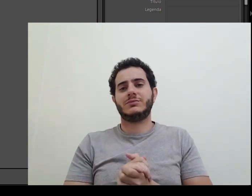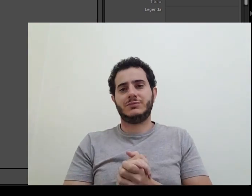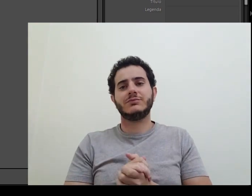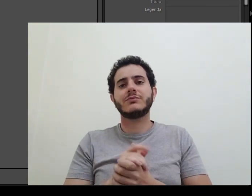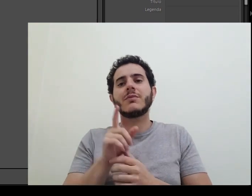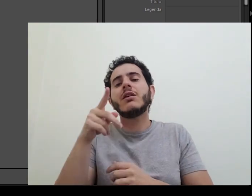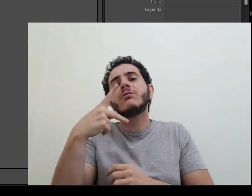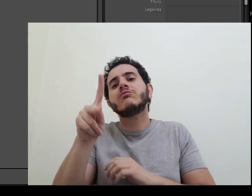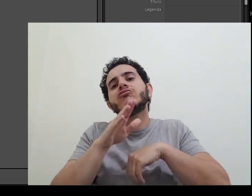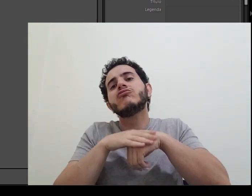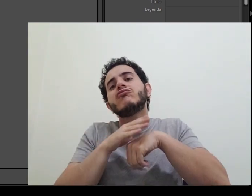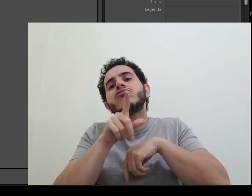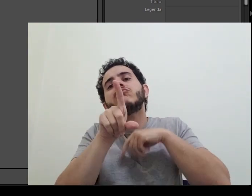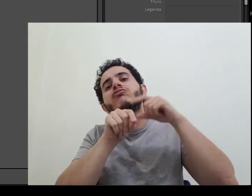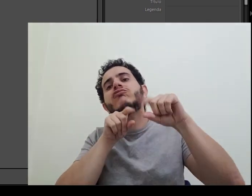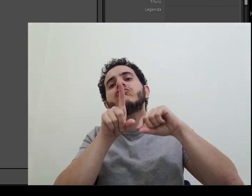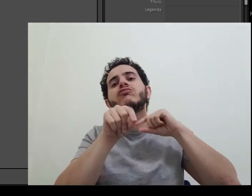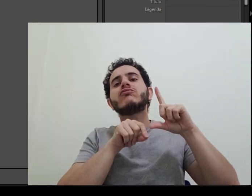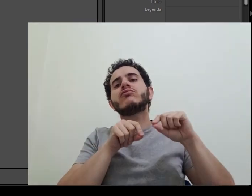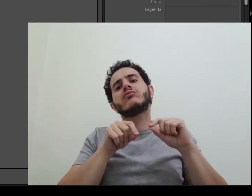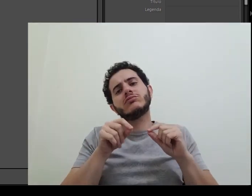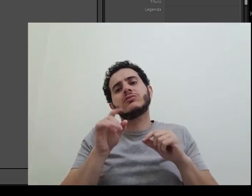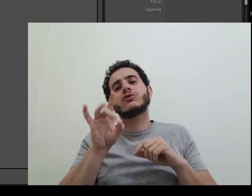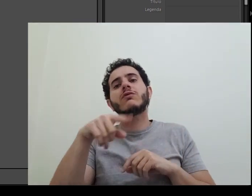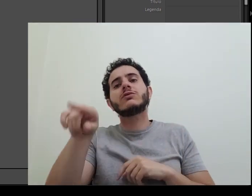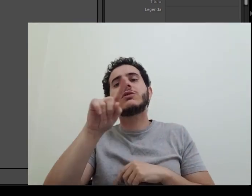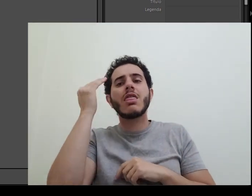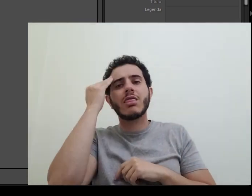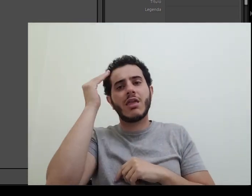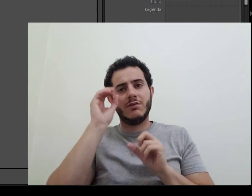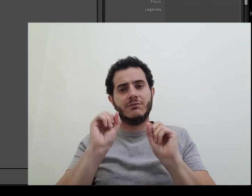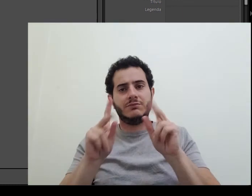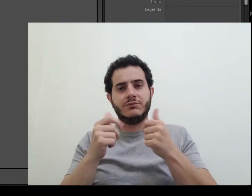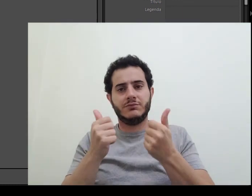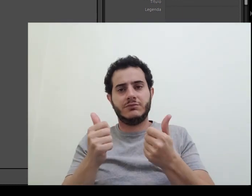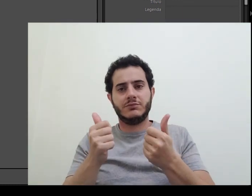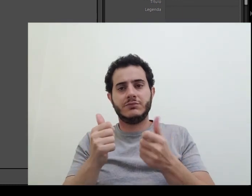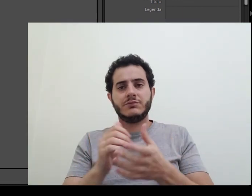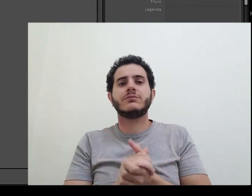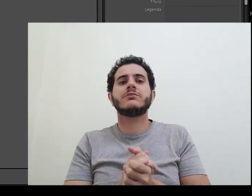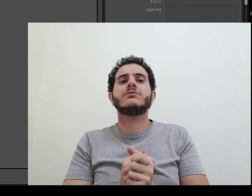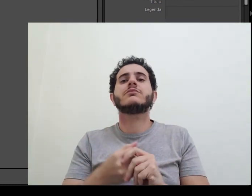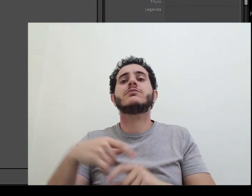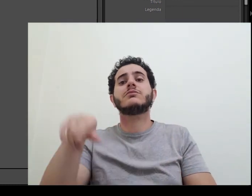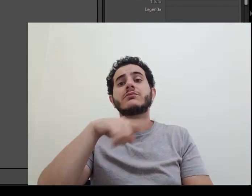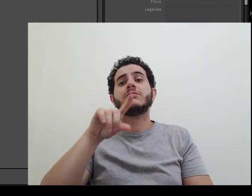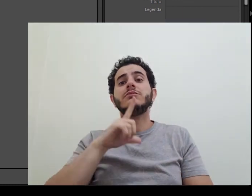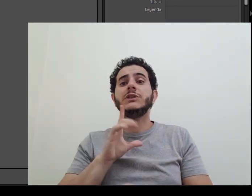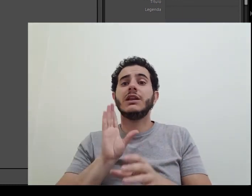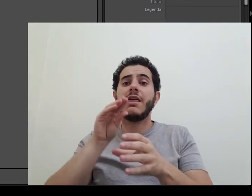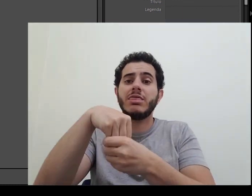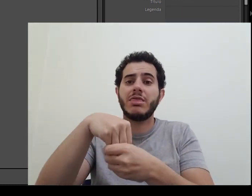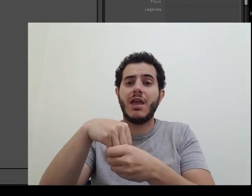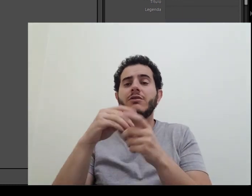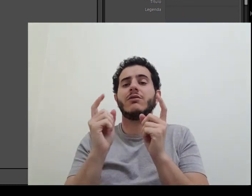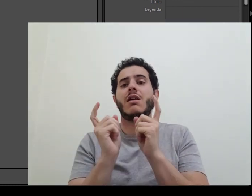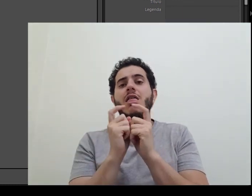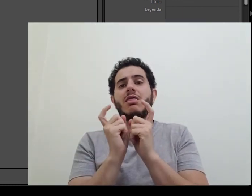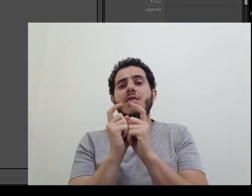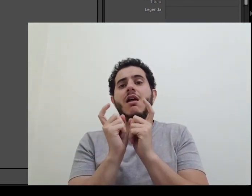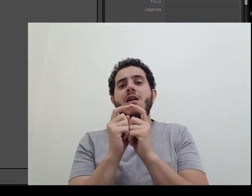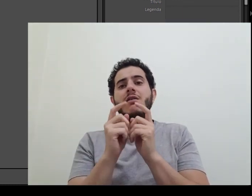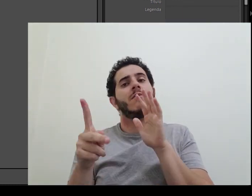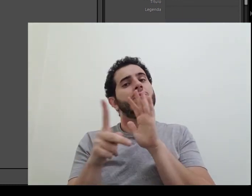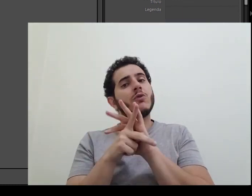São opções, tá? Mas é importante entender que existe esse sistema de coleções. As coleções ficam dentro do catálogo,